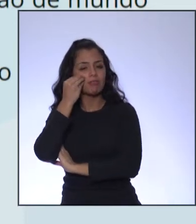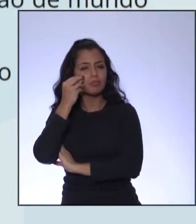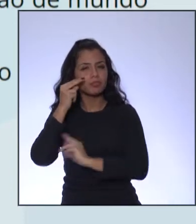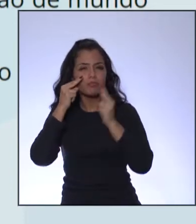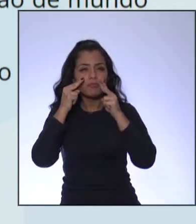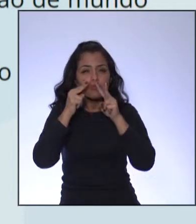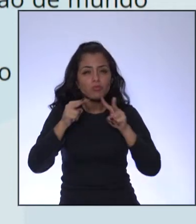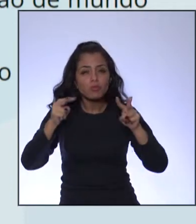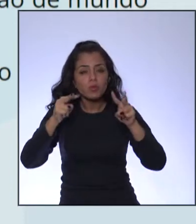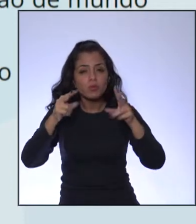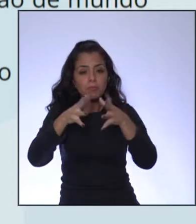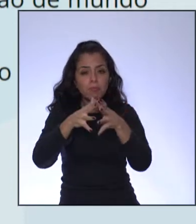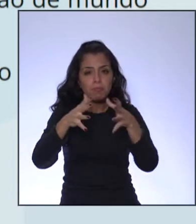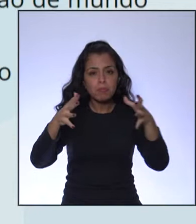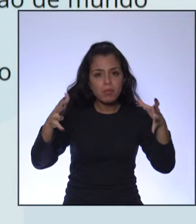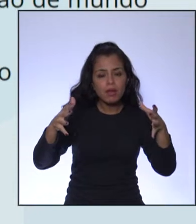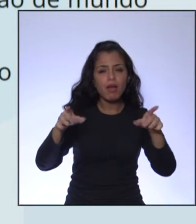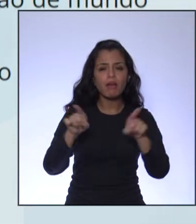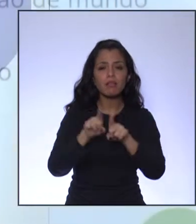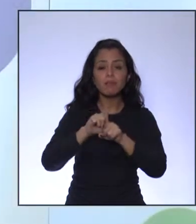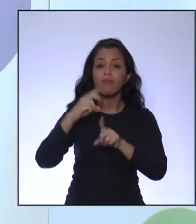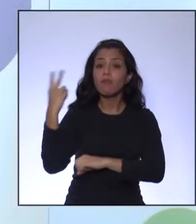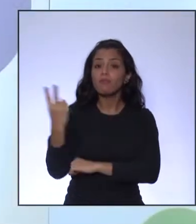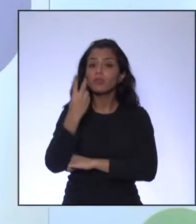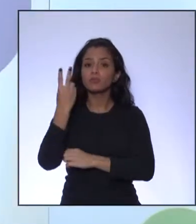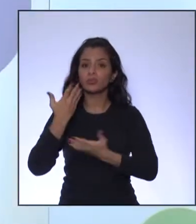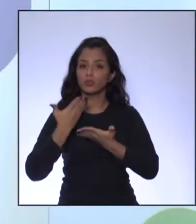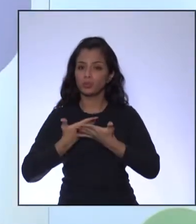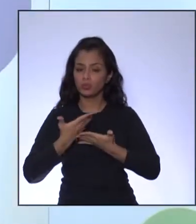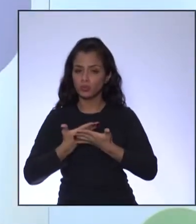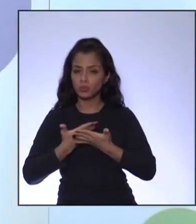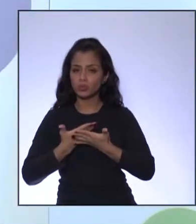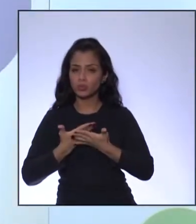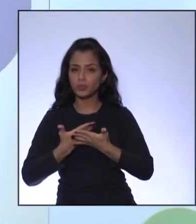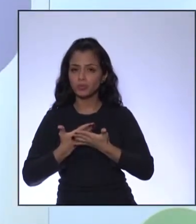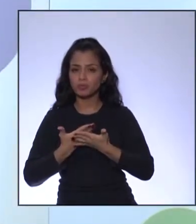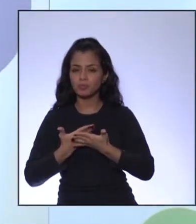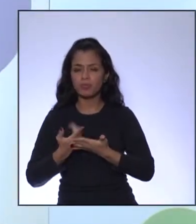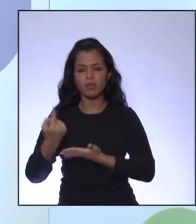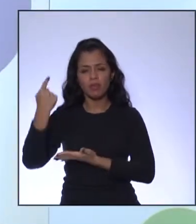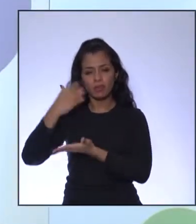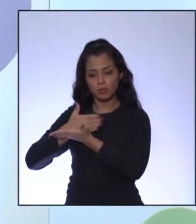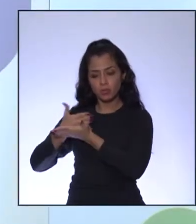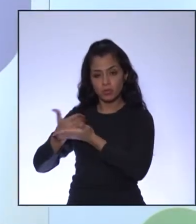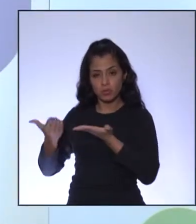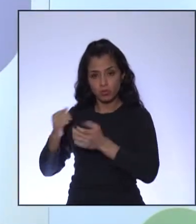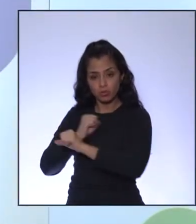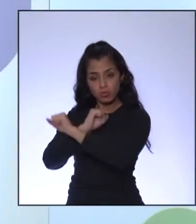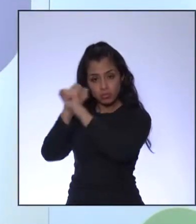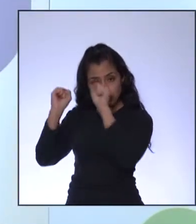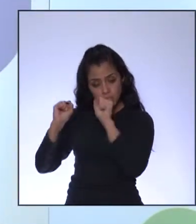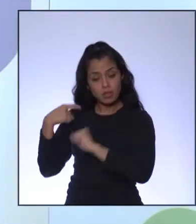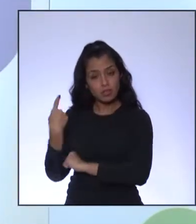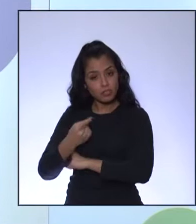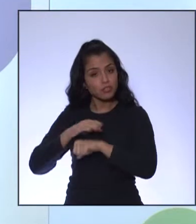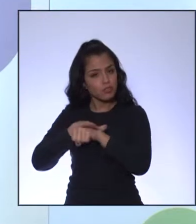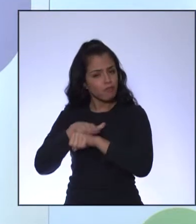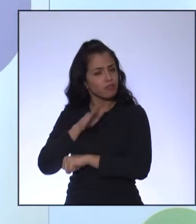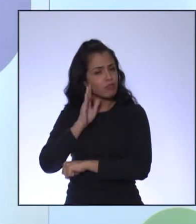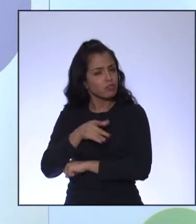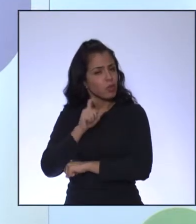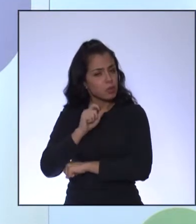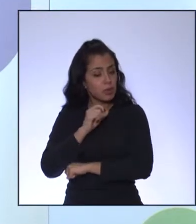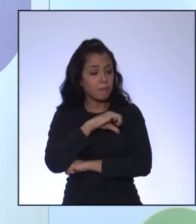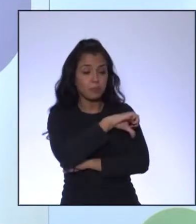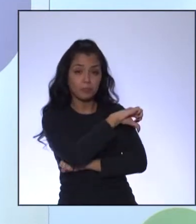e, principalmente, a questão da valorização dos estudos. Como a gente conversou no começo, o 9º ano